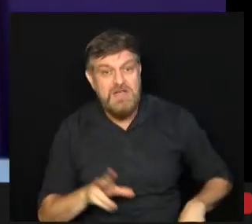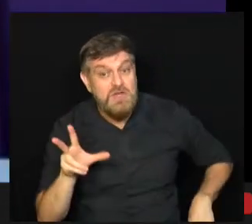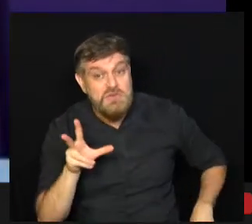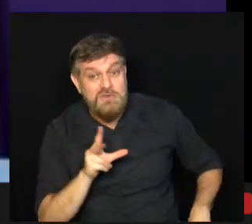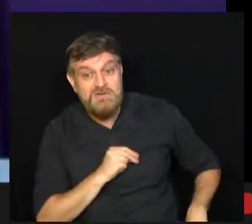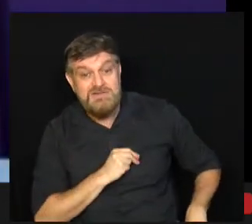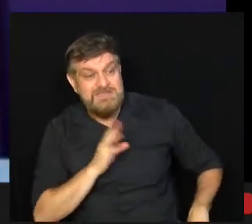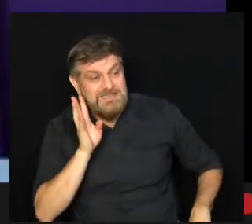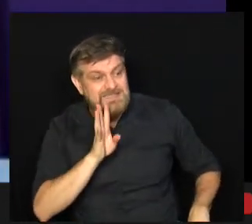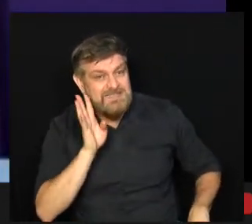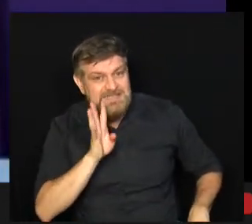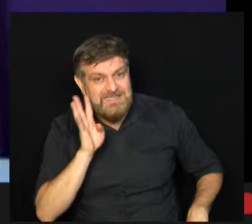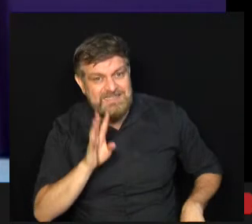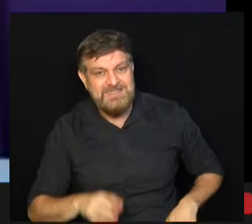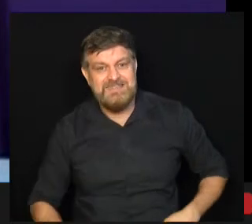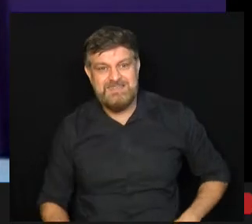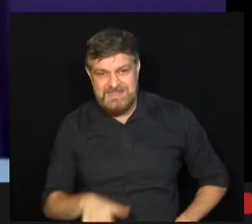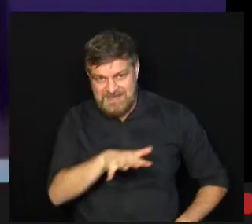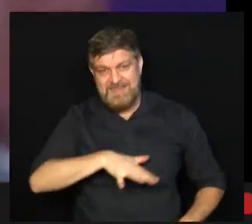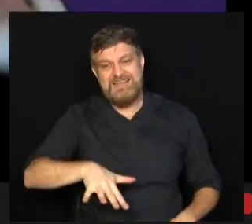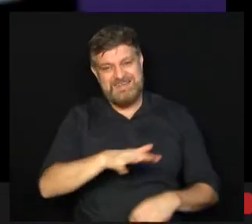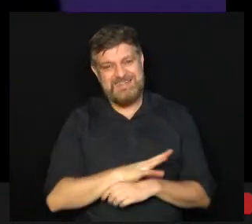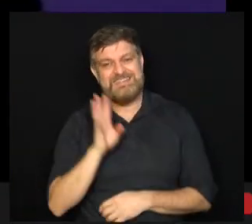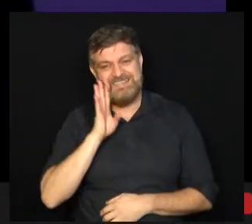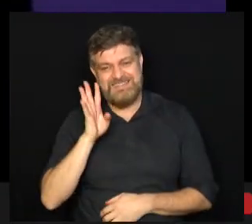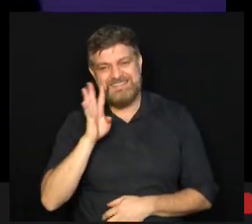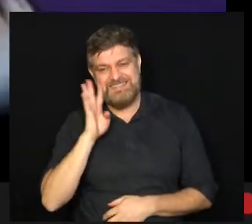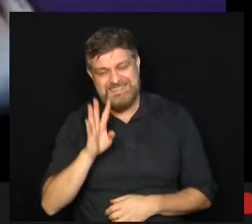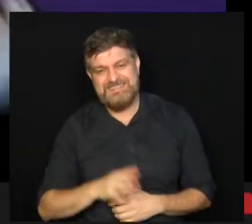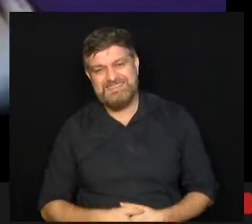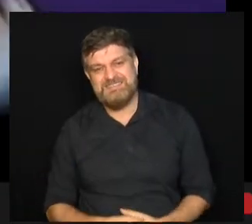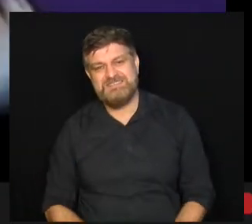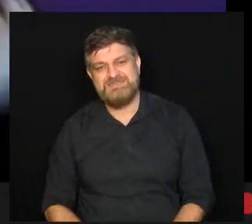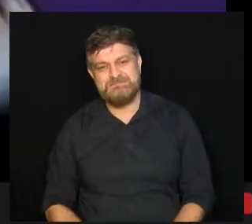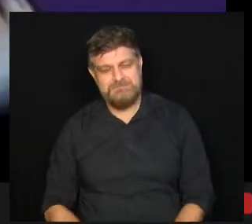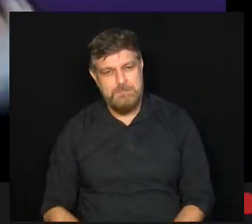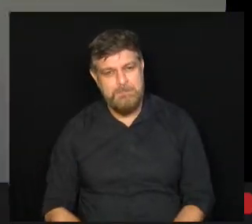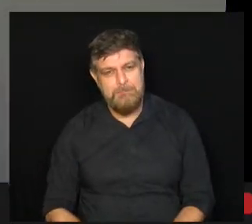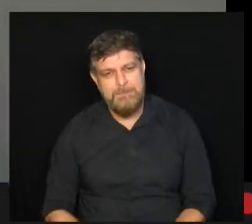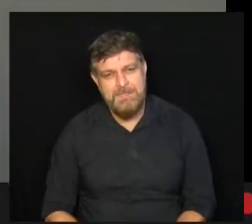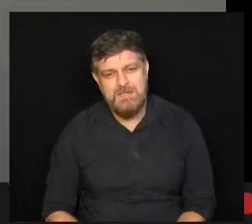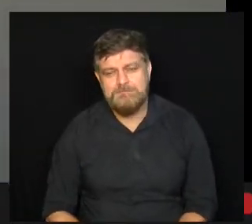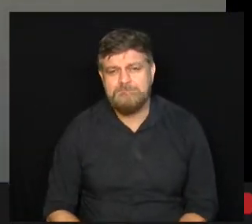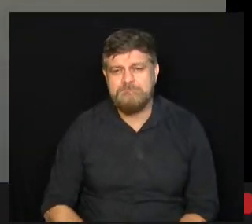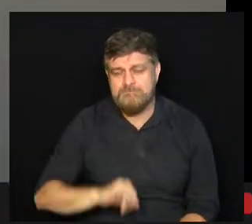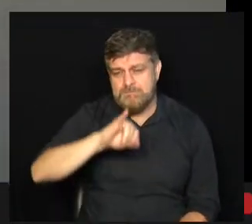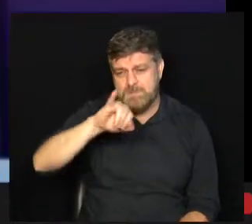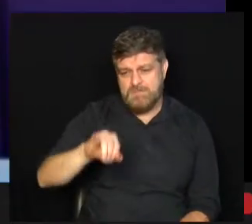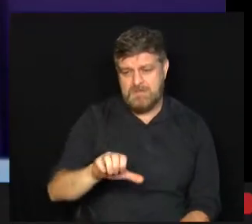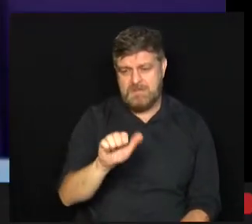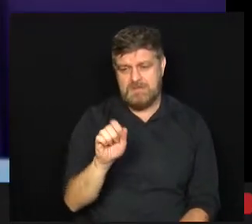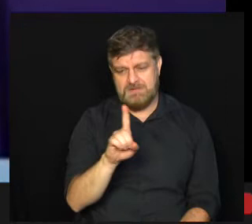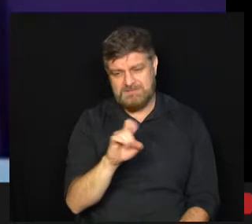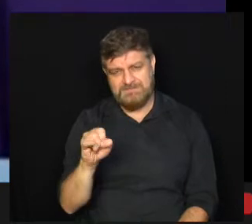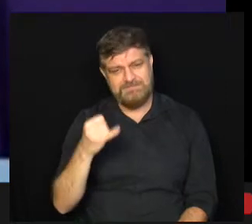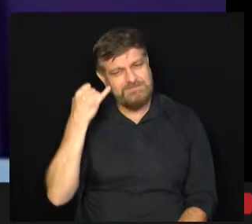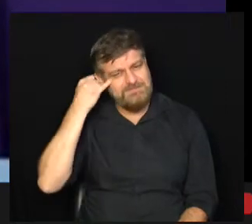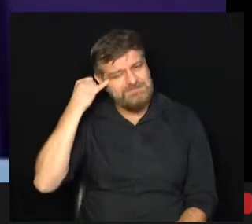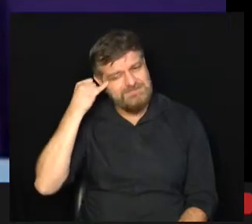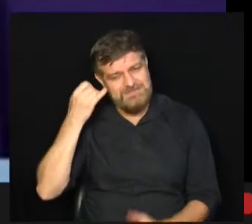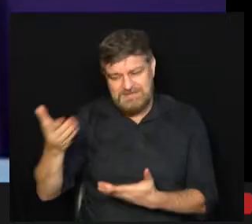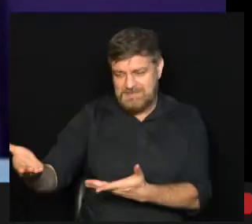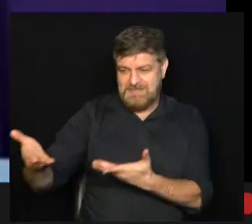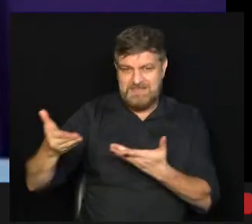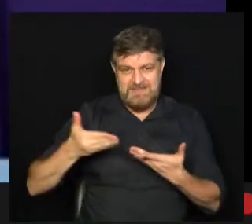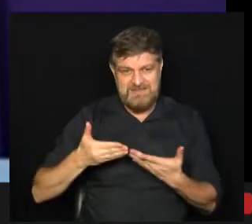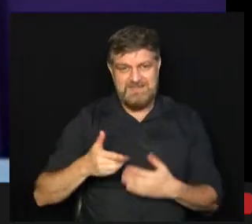bacana. Isso. Ah, é uma área muito legal, né? Muito linda também. Jade, seja muito bem-vinda, viu? Você já